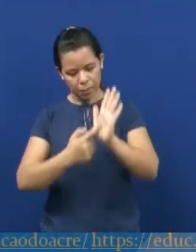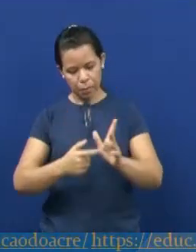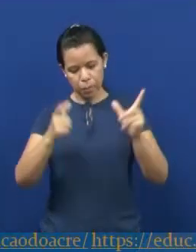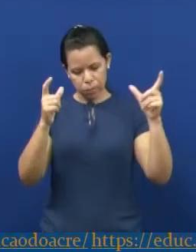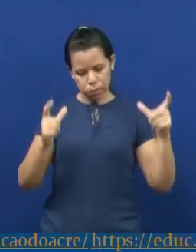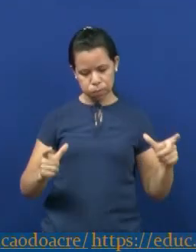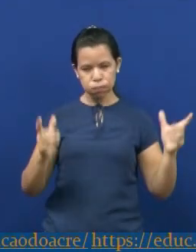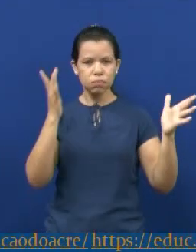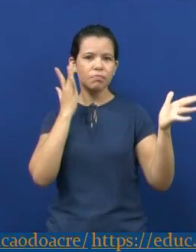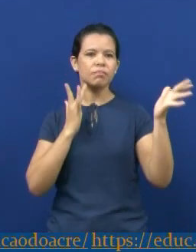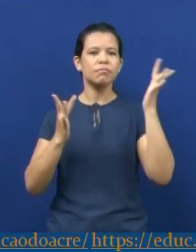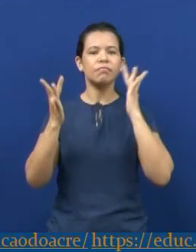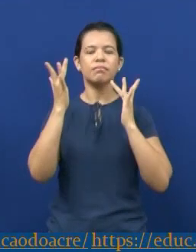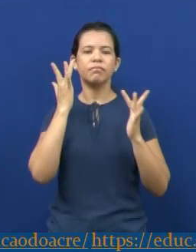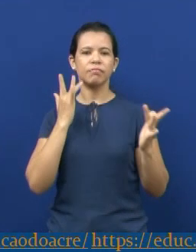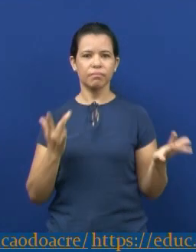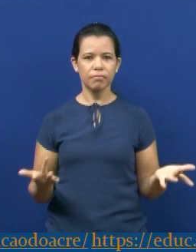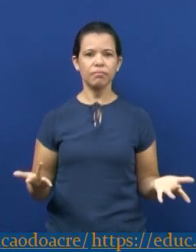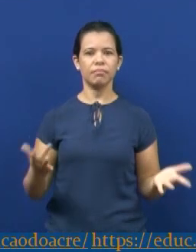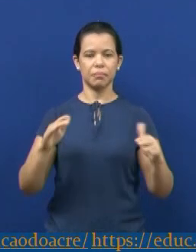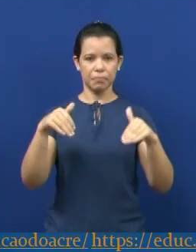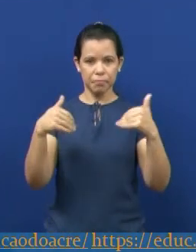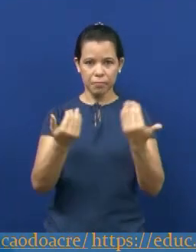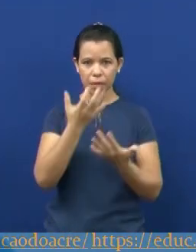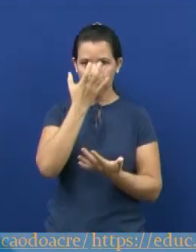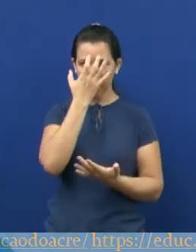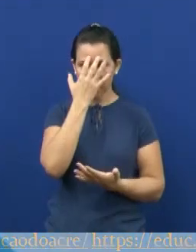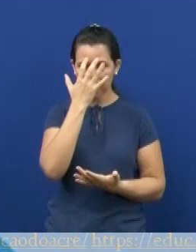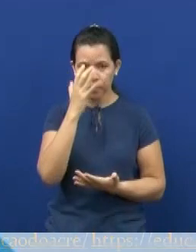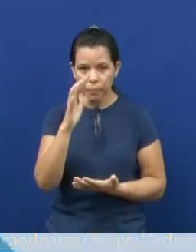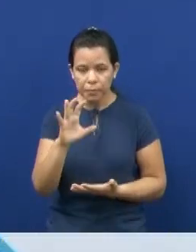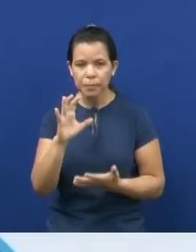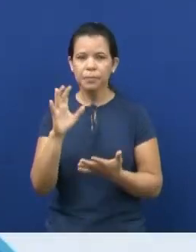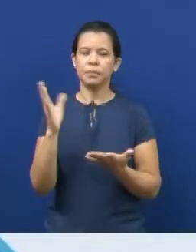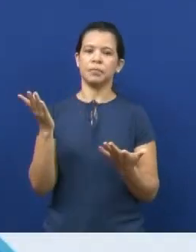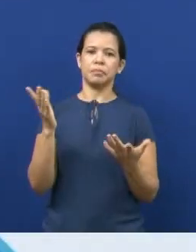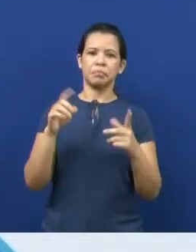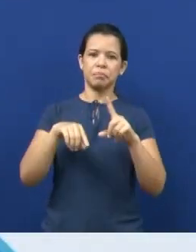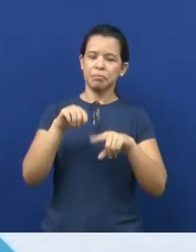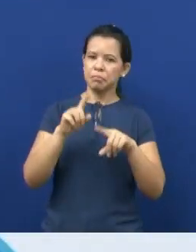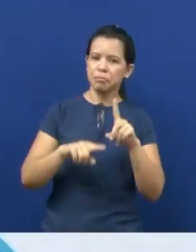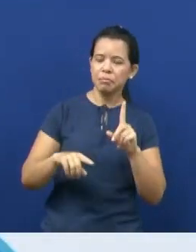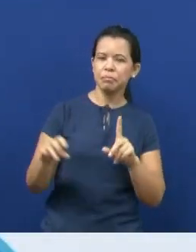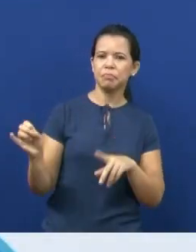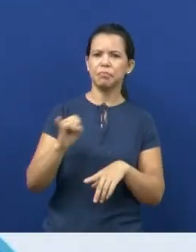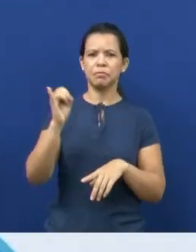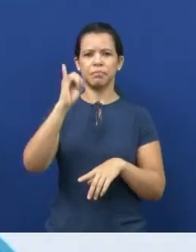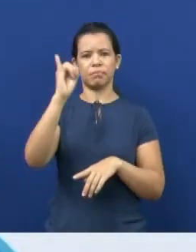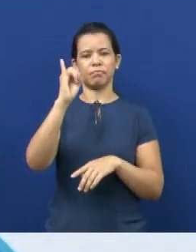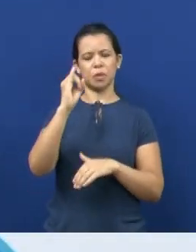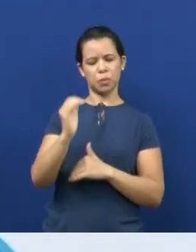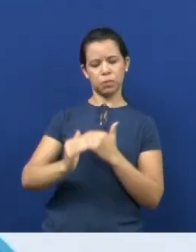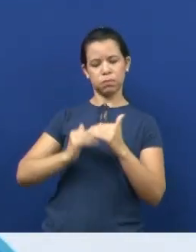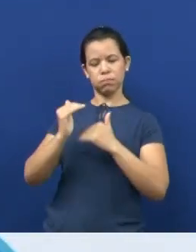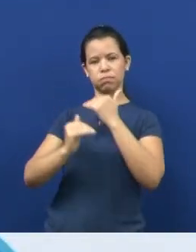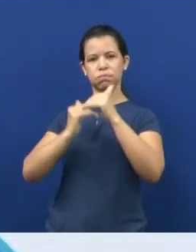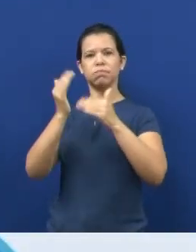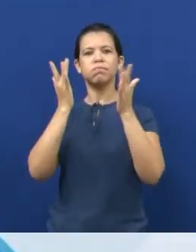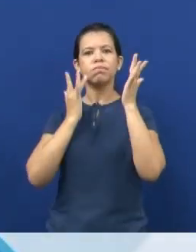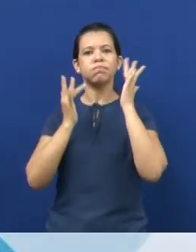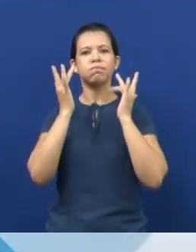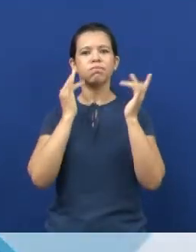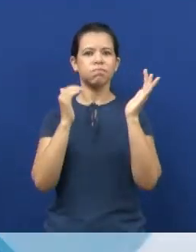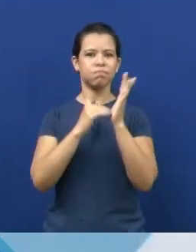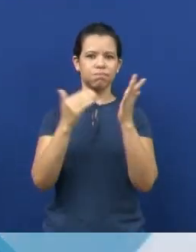peças clássicas então as máscaras por um elemento é super importante parei evolução do teatro que a gente conhece hoje